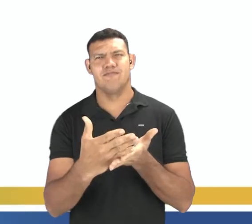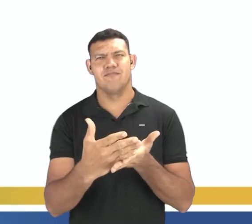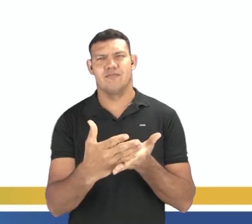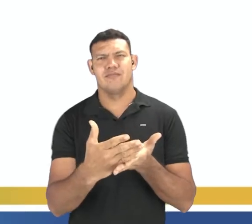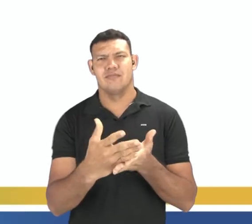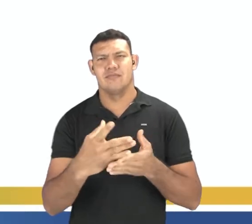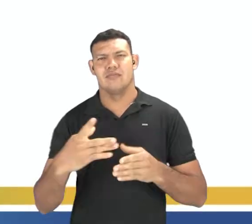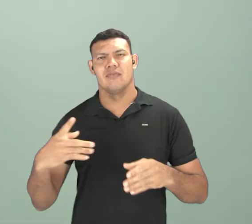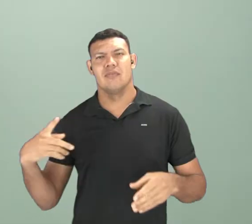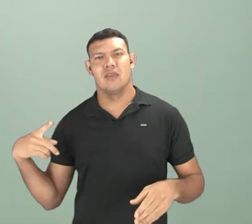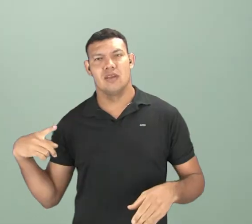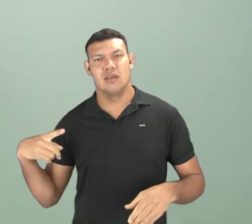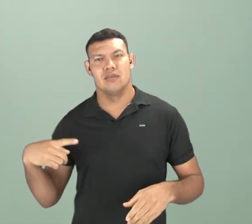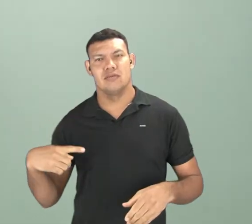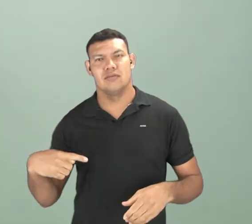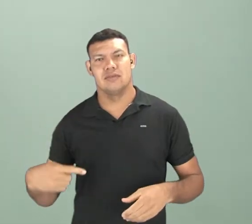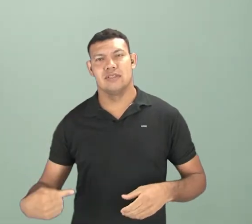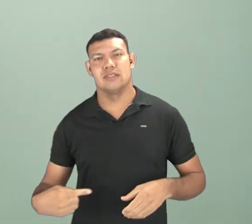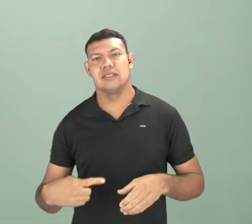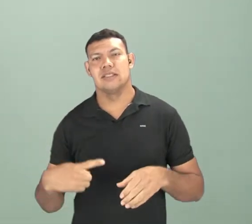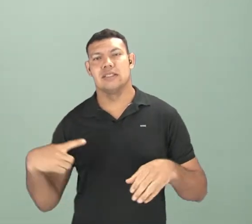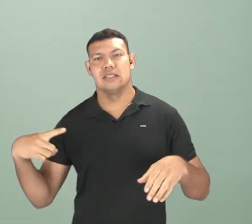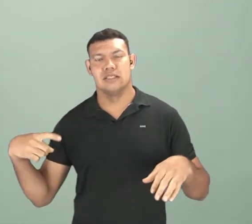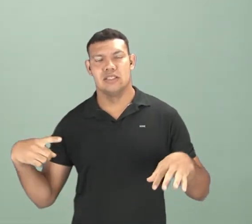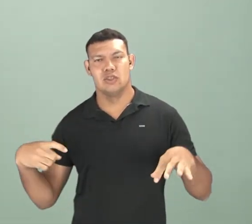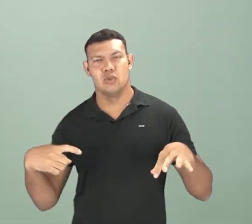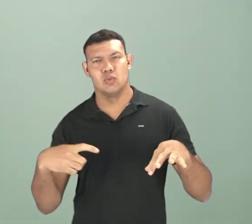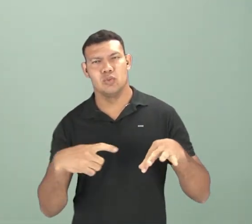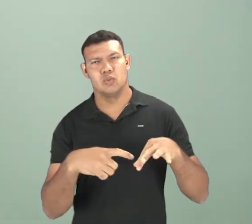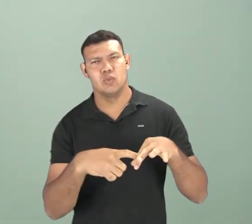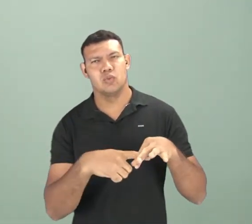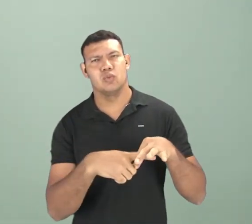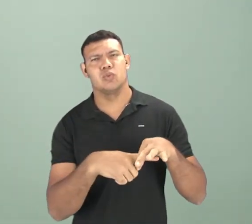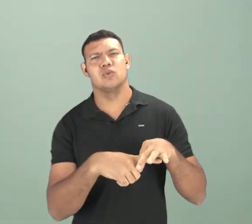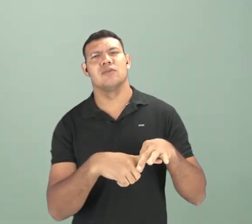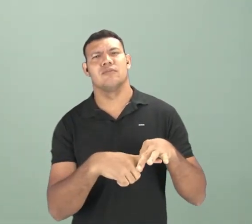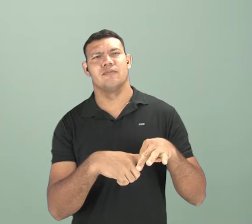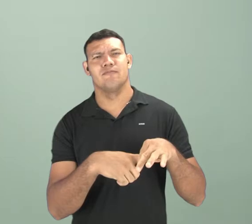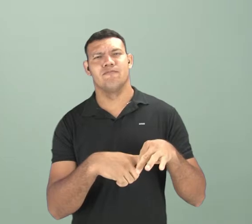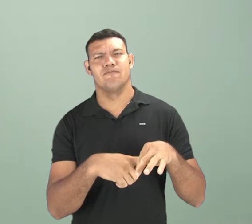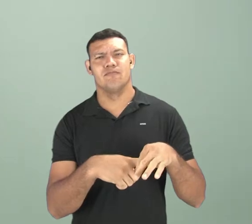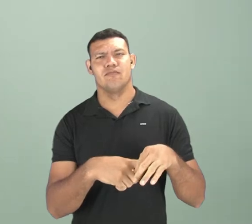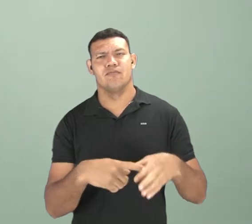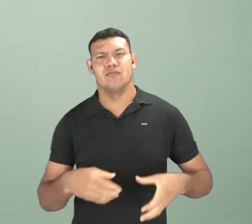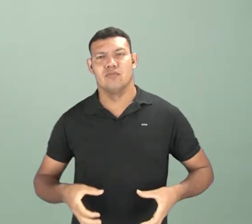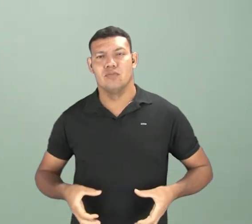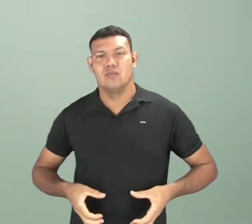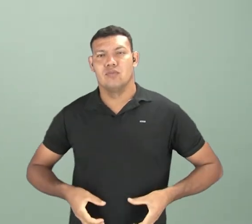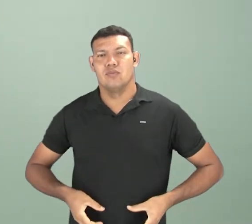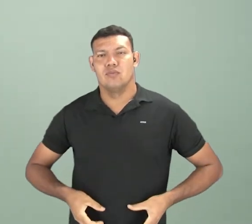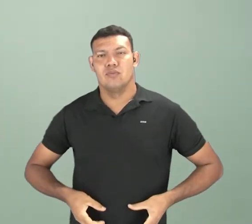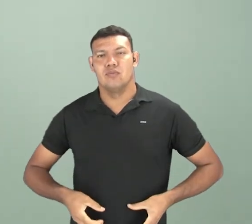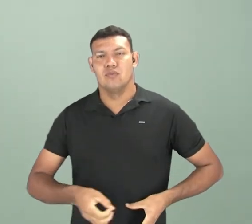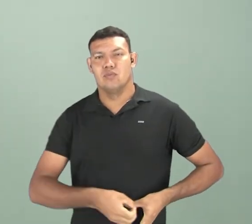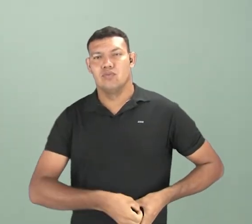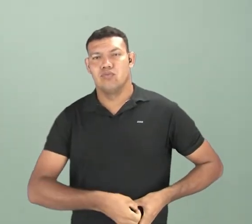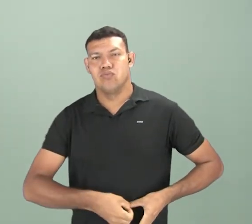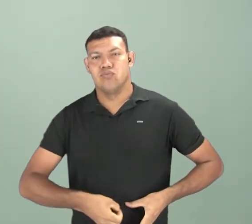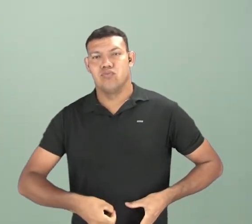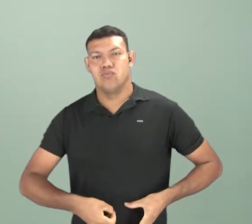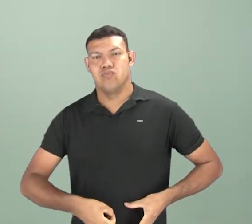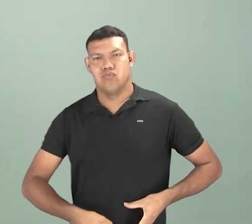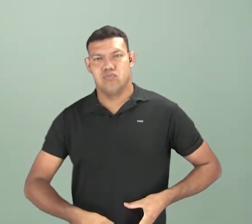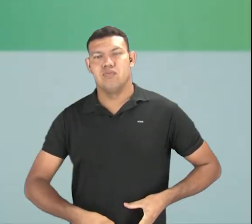quando o espermatozoide percorreu, o canal vaginal e o óvulo foi fecundado,